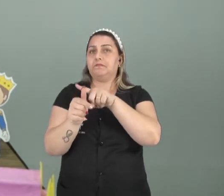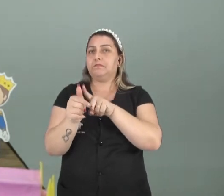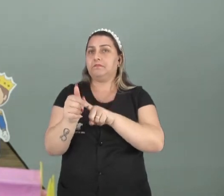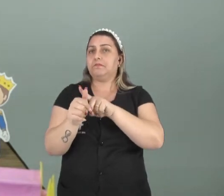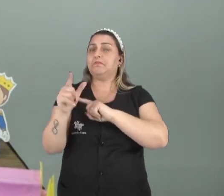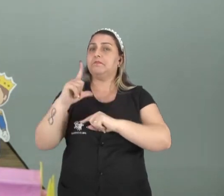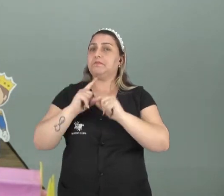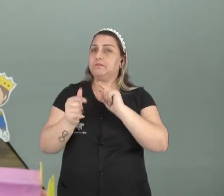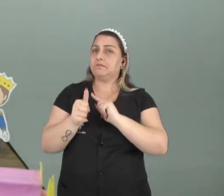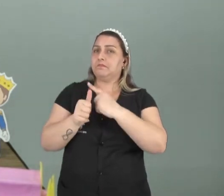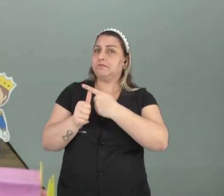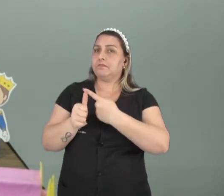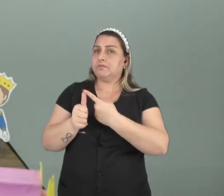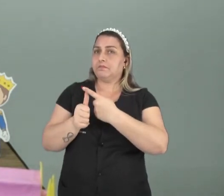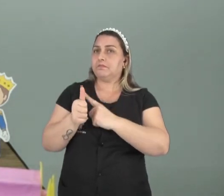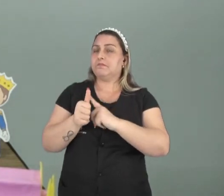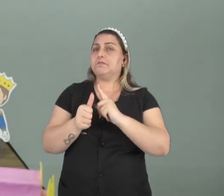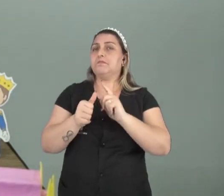uma polegada